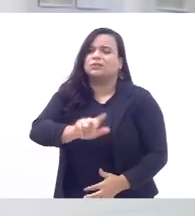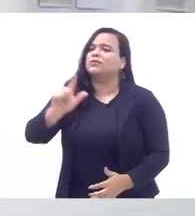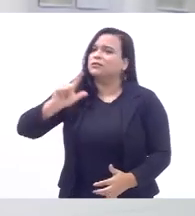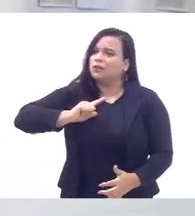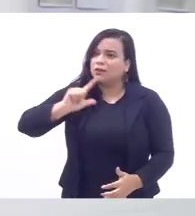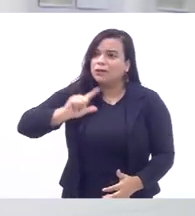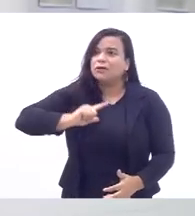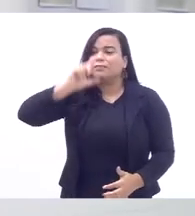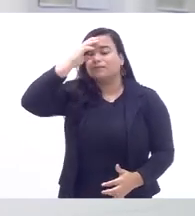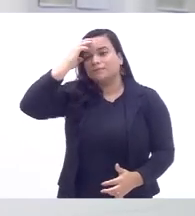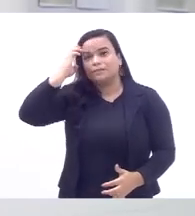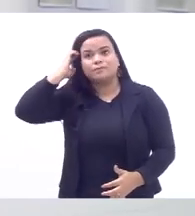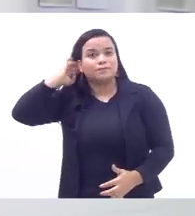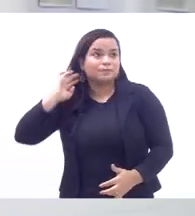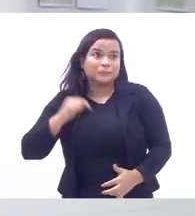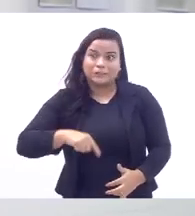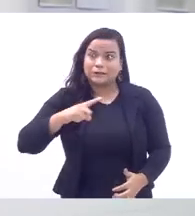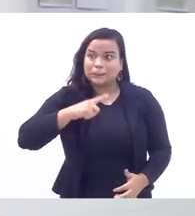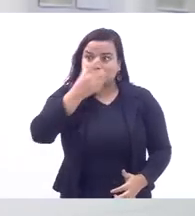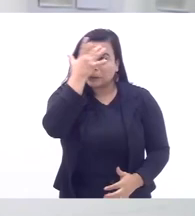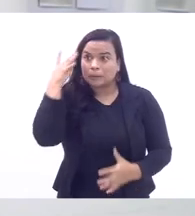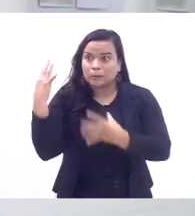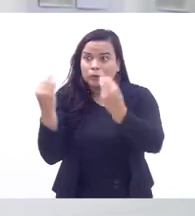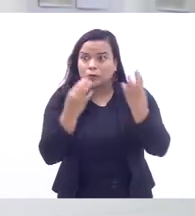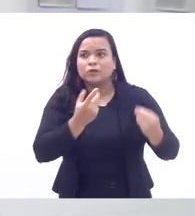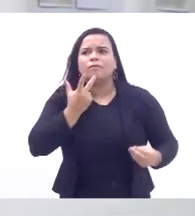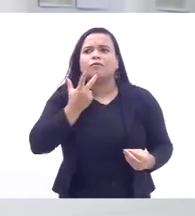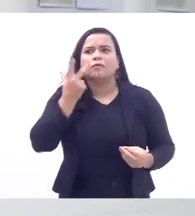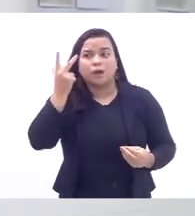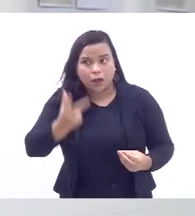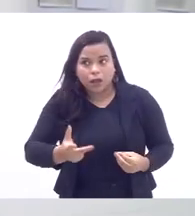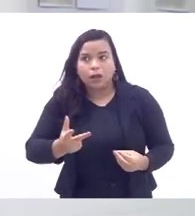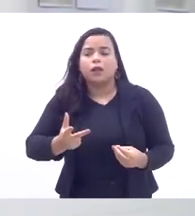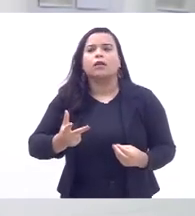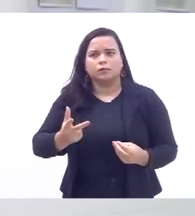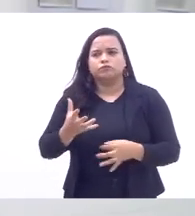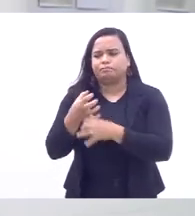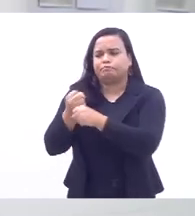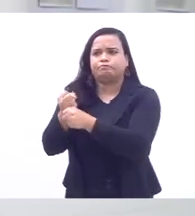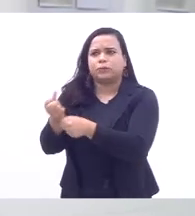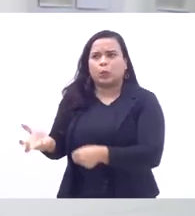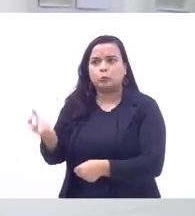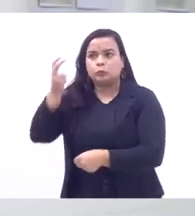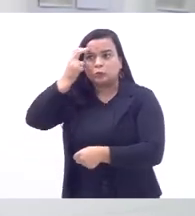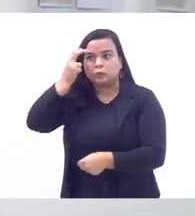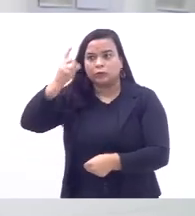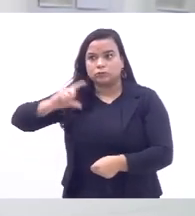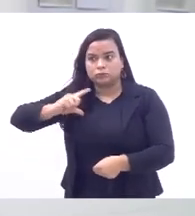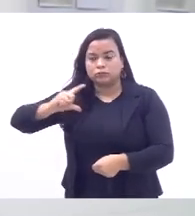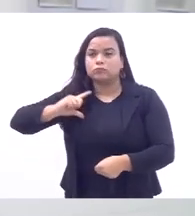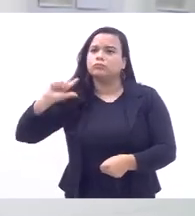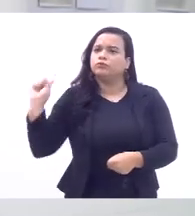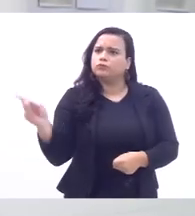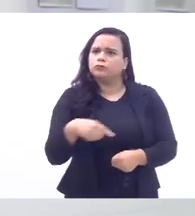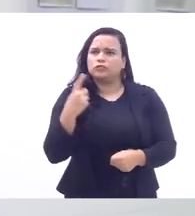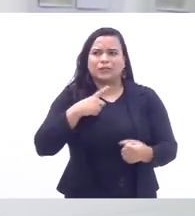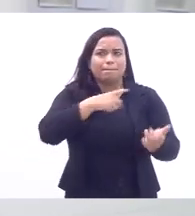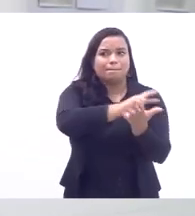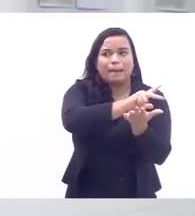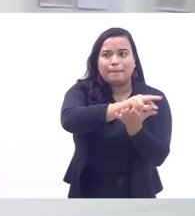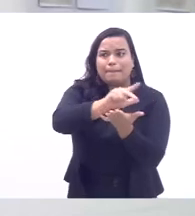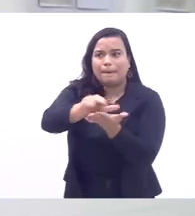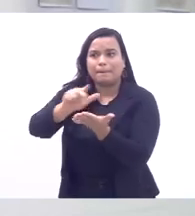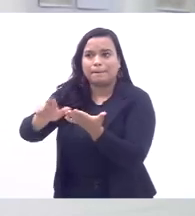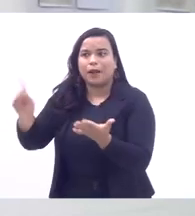onde nós temos pessoas que professam a nossa cultura, que hoje a gente tem diversas,